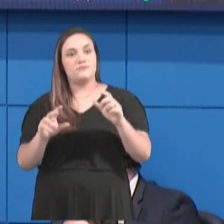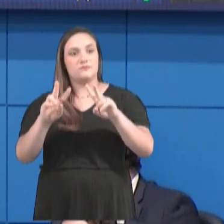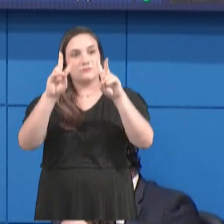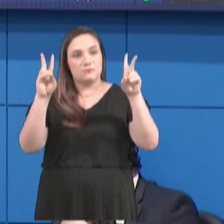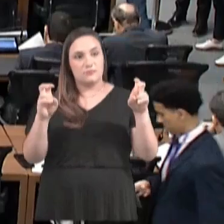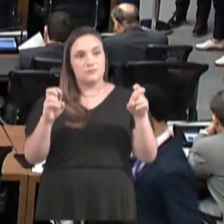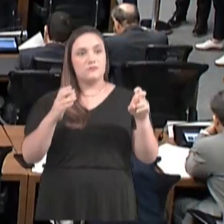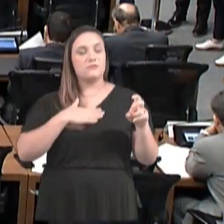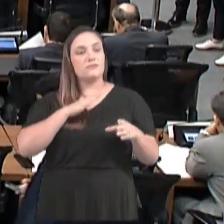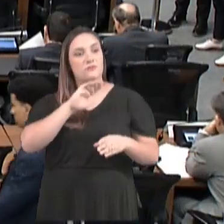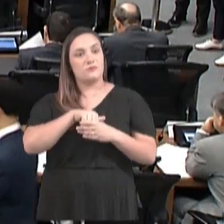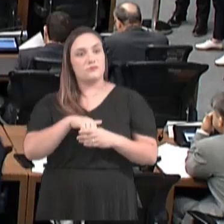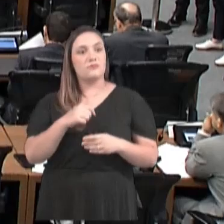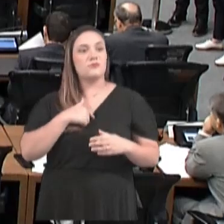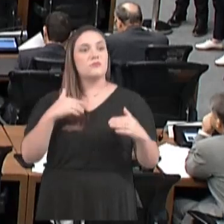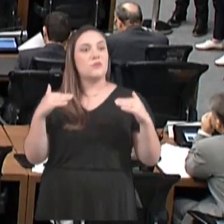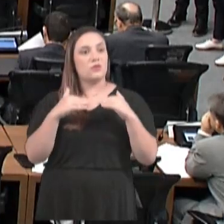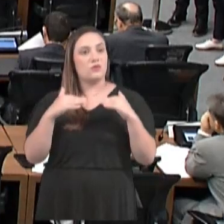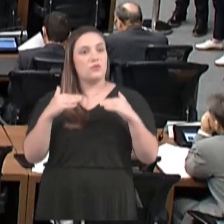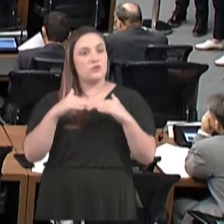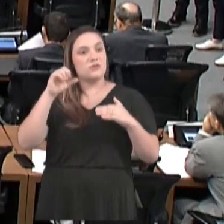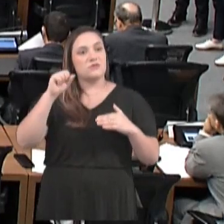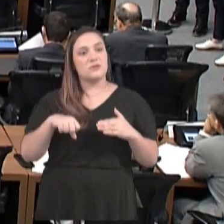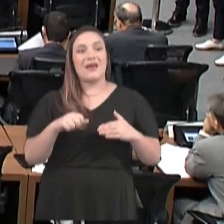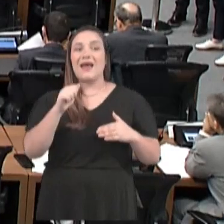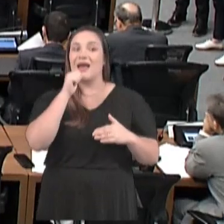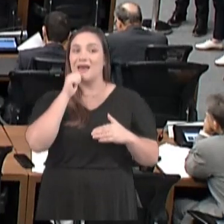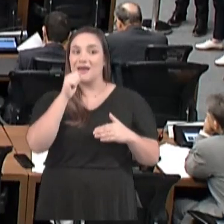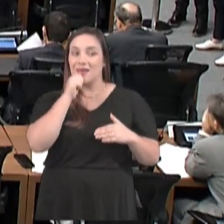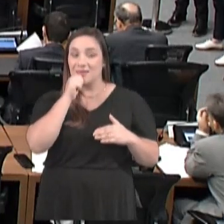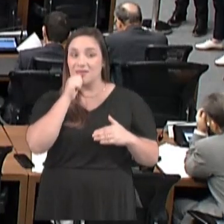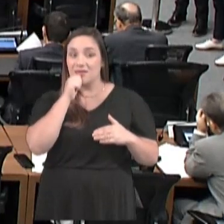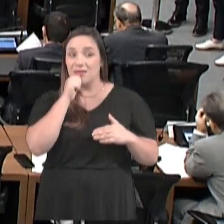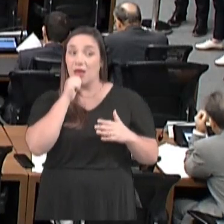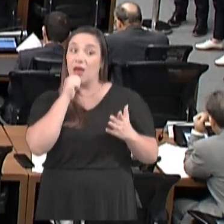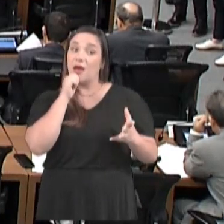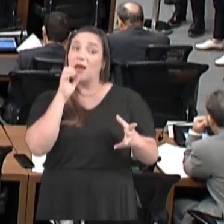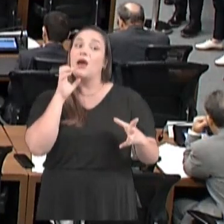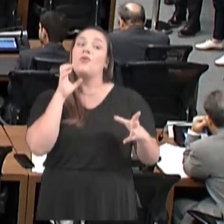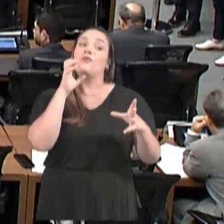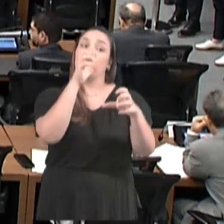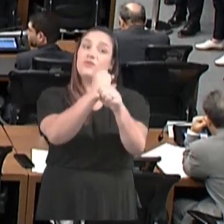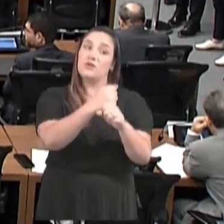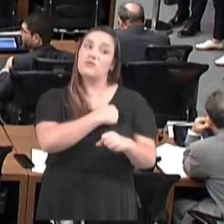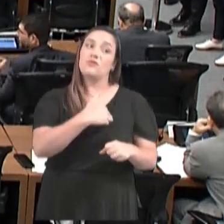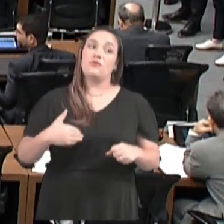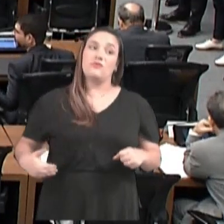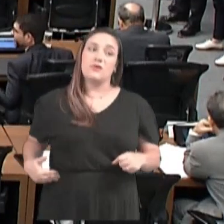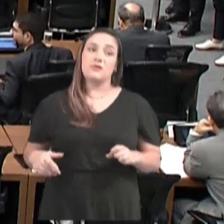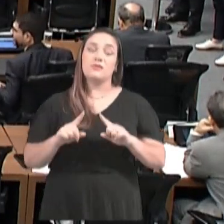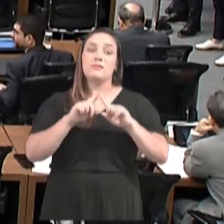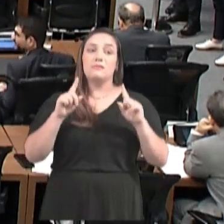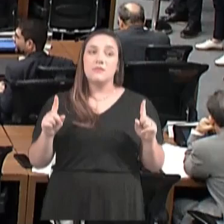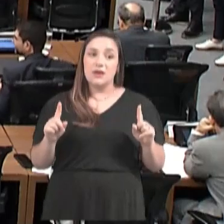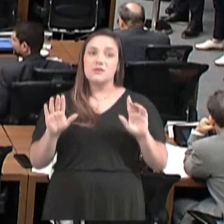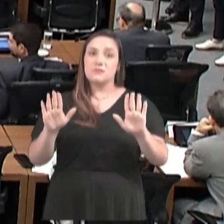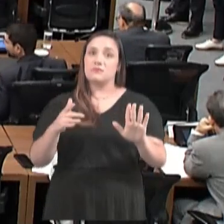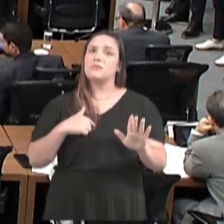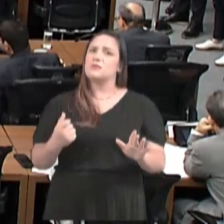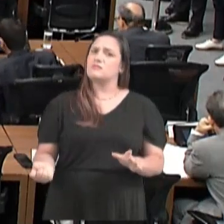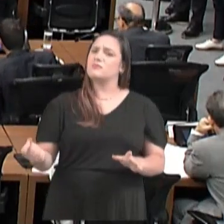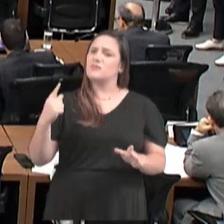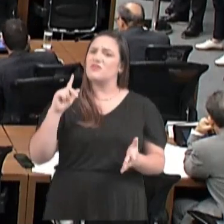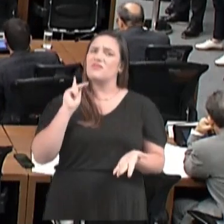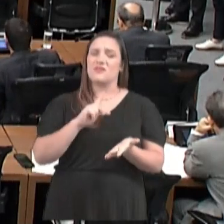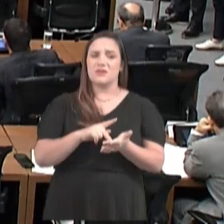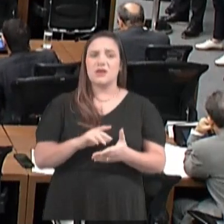respeito do meu voto, acabei votando favoravelmente, ainda dando um crédito ao governo. Agora, me chama muita atenção